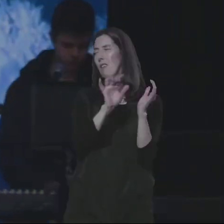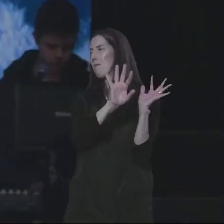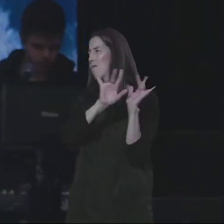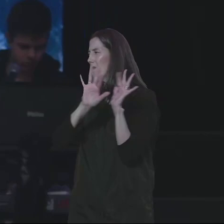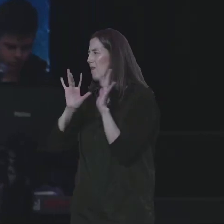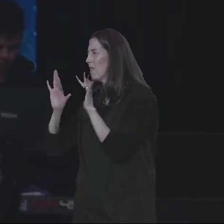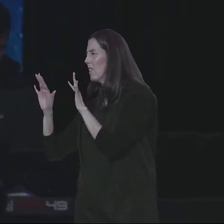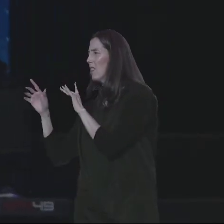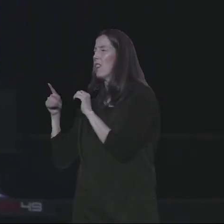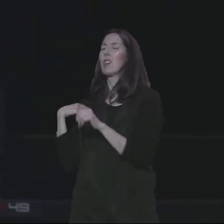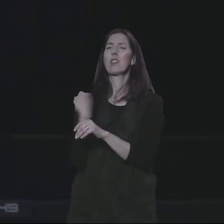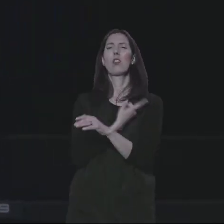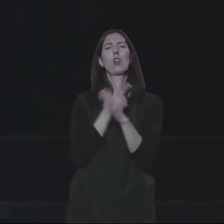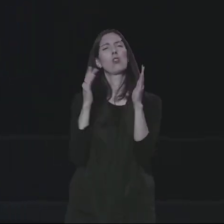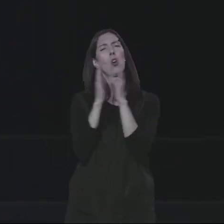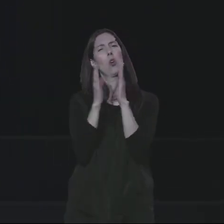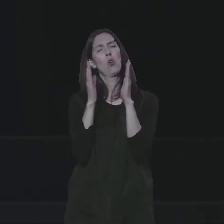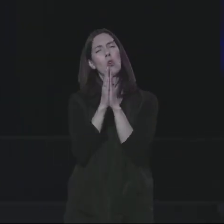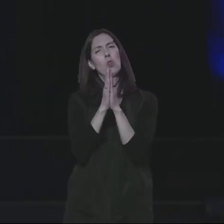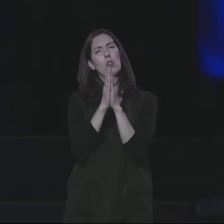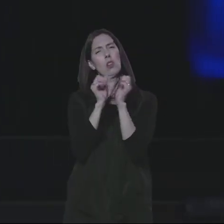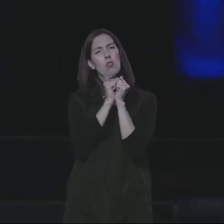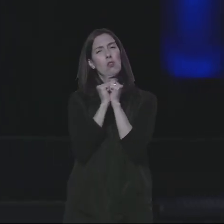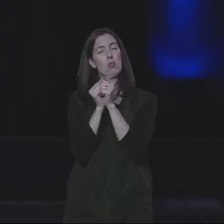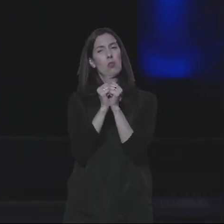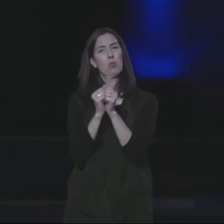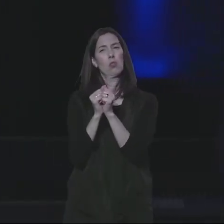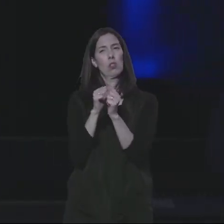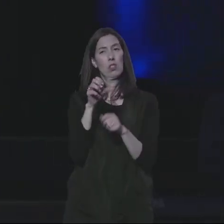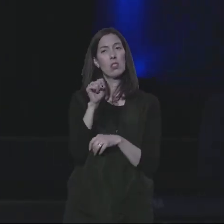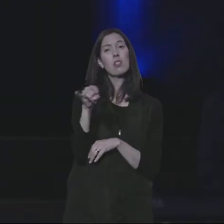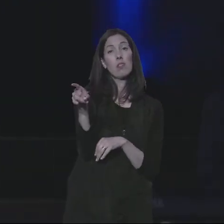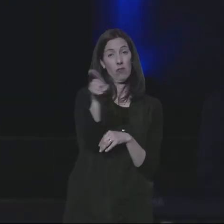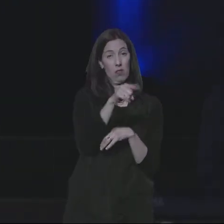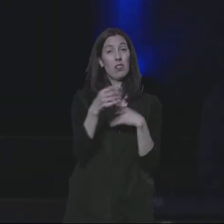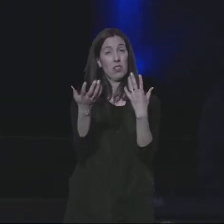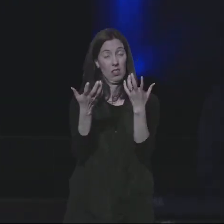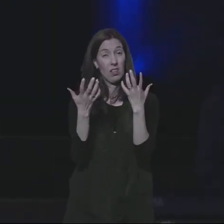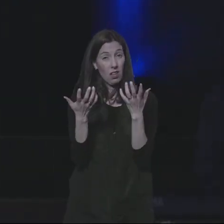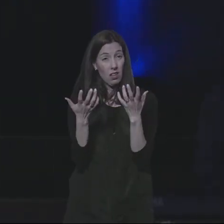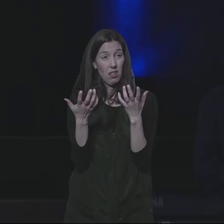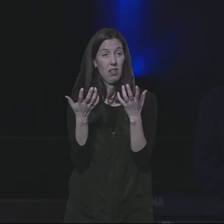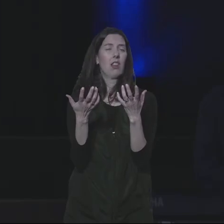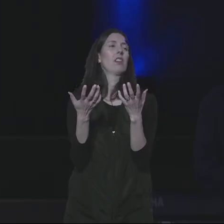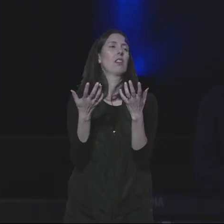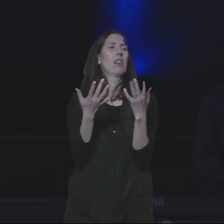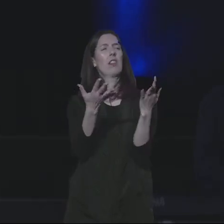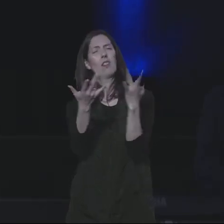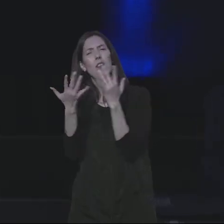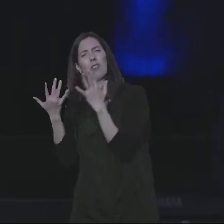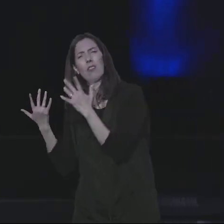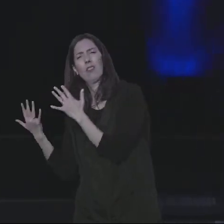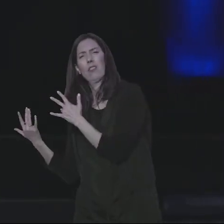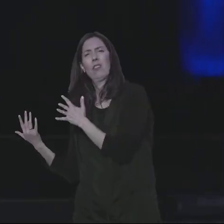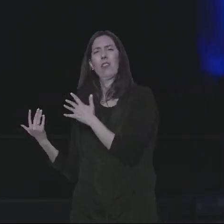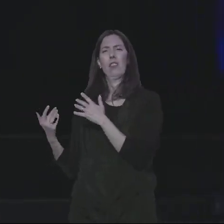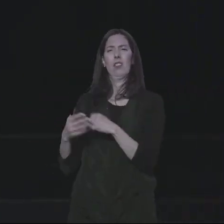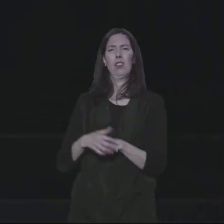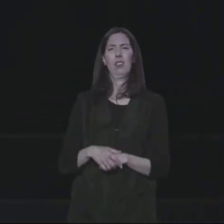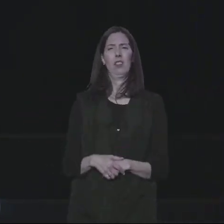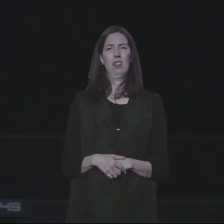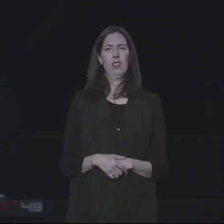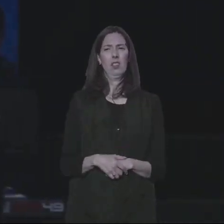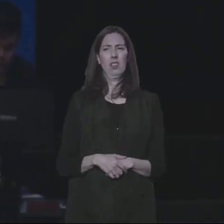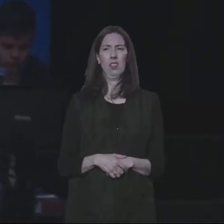juntos. Enquanto a música toca, você pode vir aqui na frente e se derramar na presença de Deus. Não espere o louvor começar,